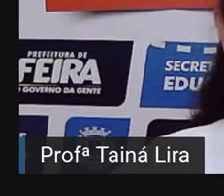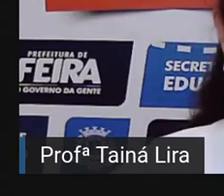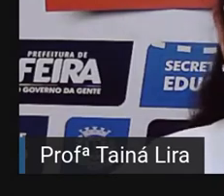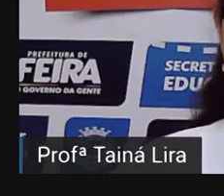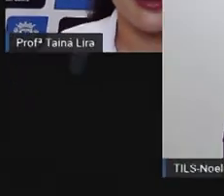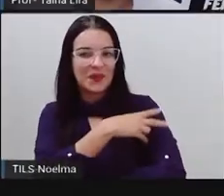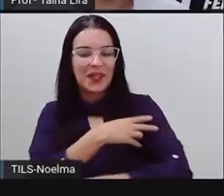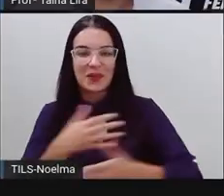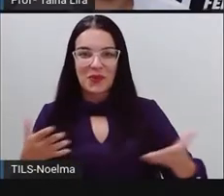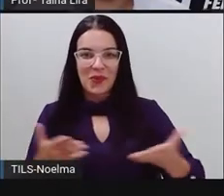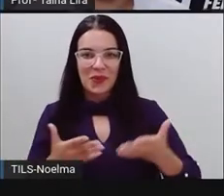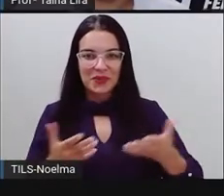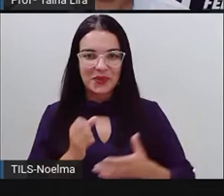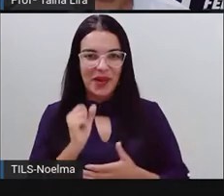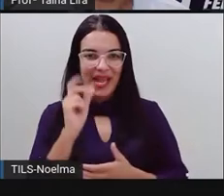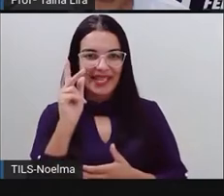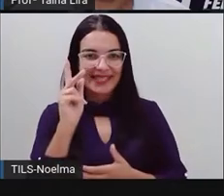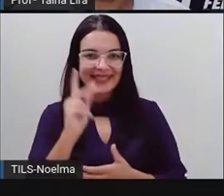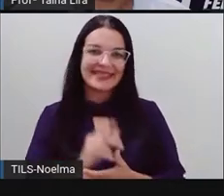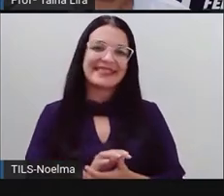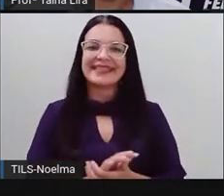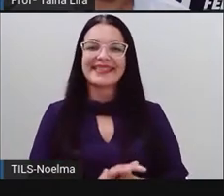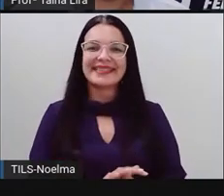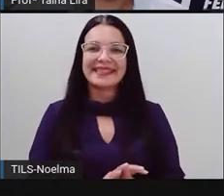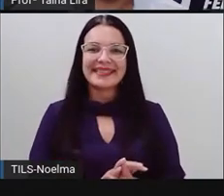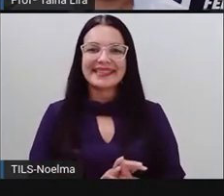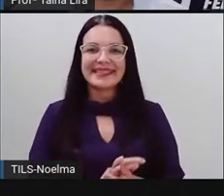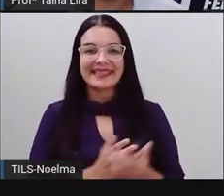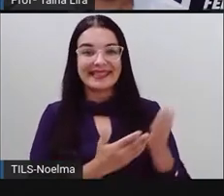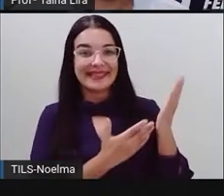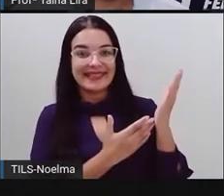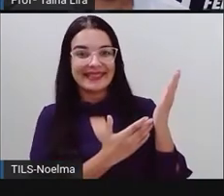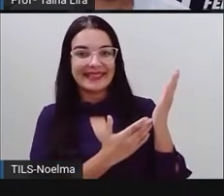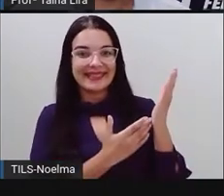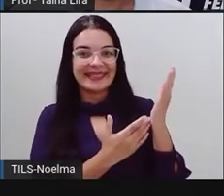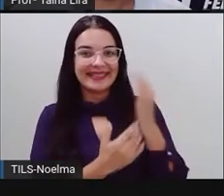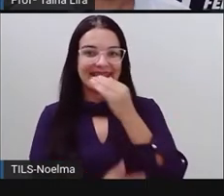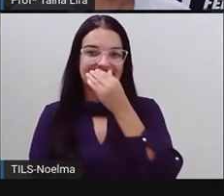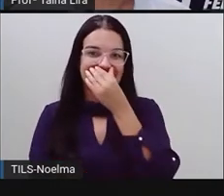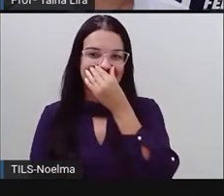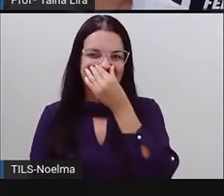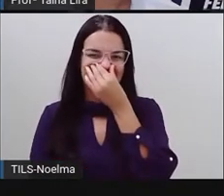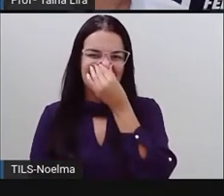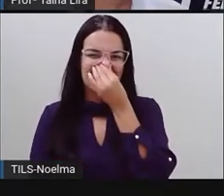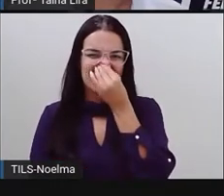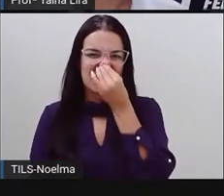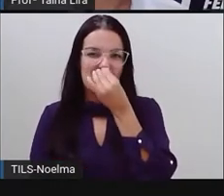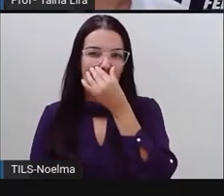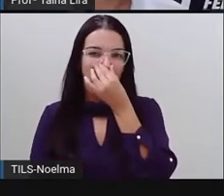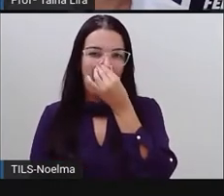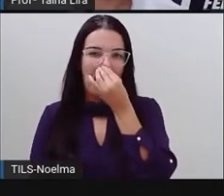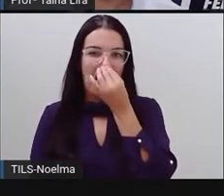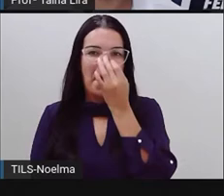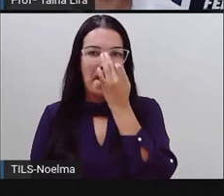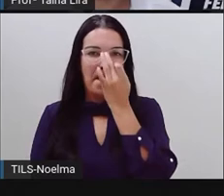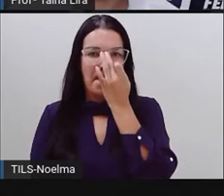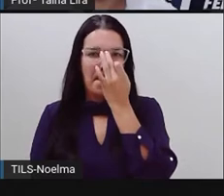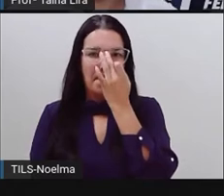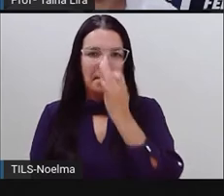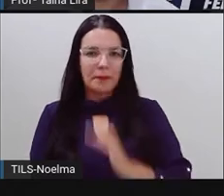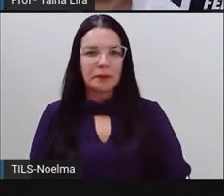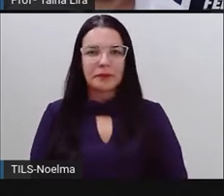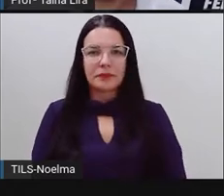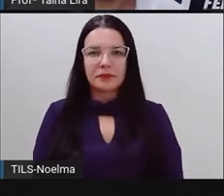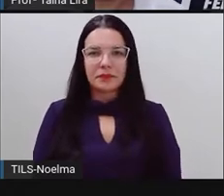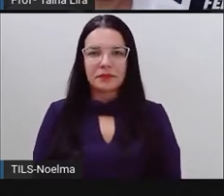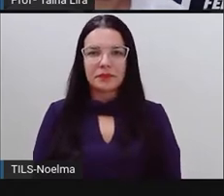segundo ano hoje então ó vamos lá bom então a gente vai fazer a